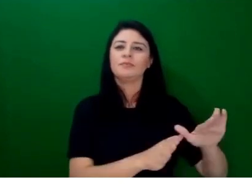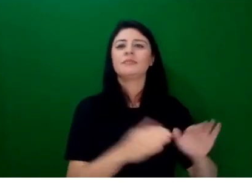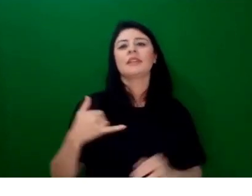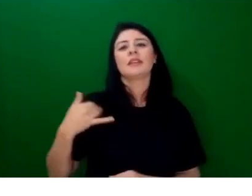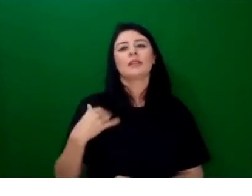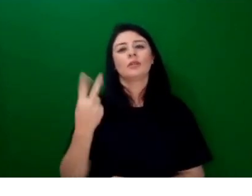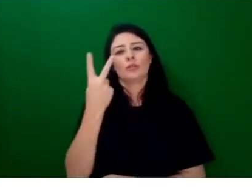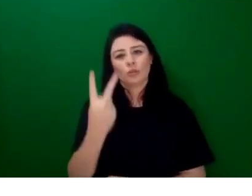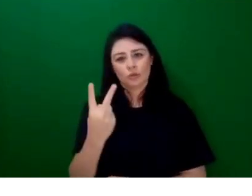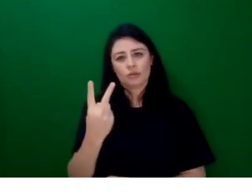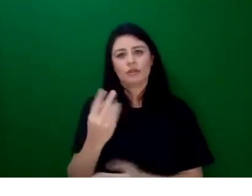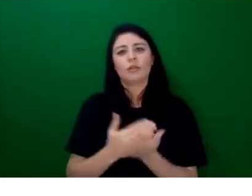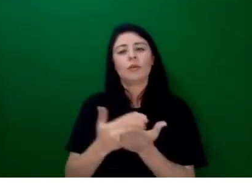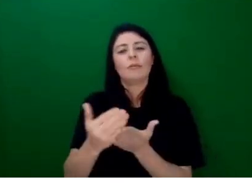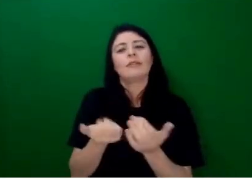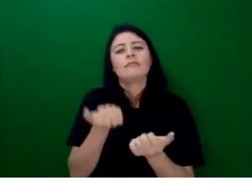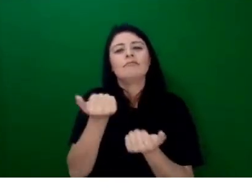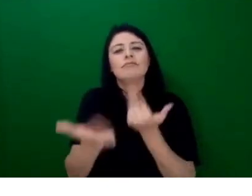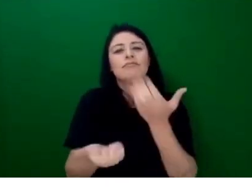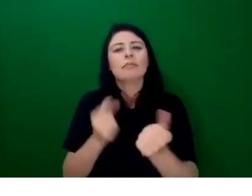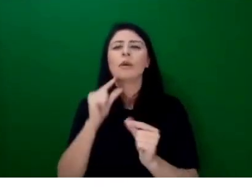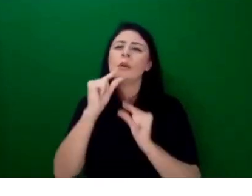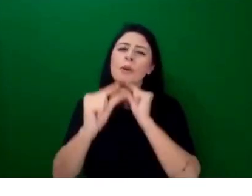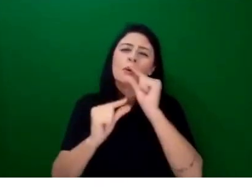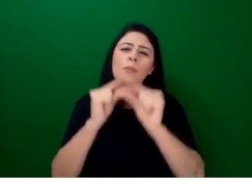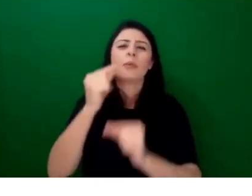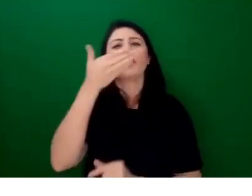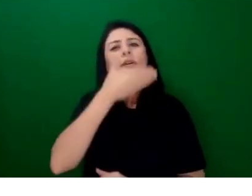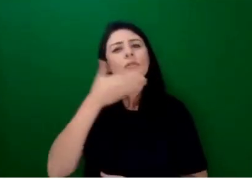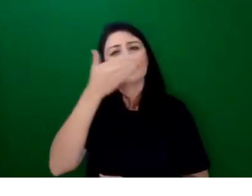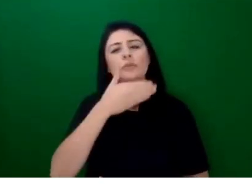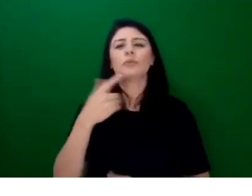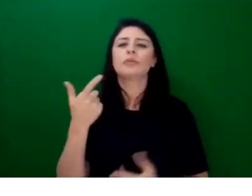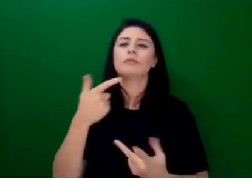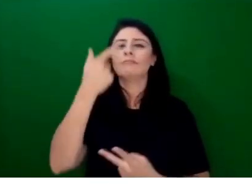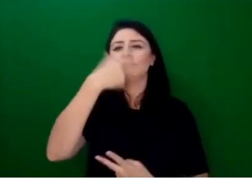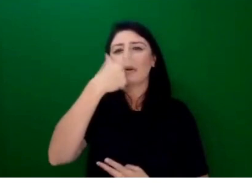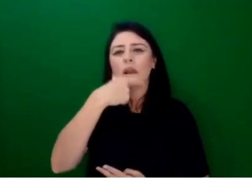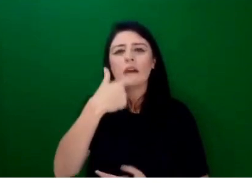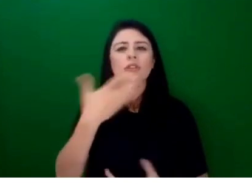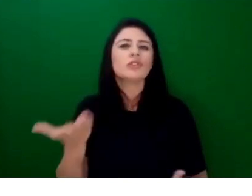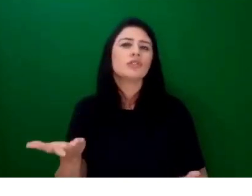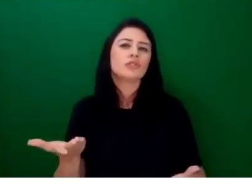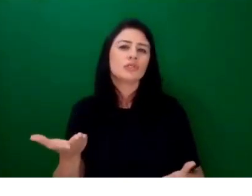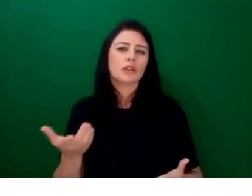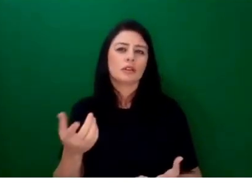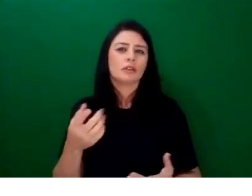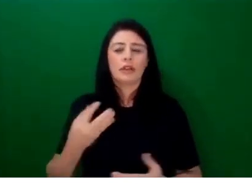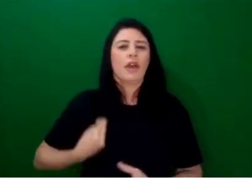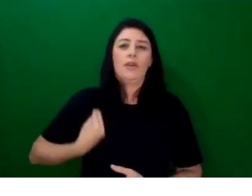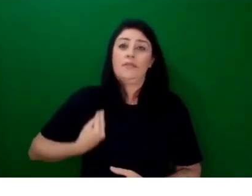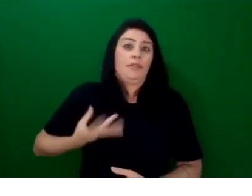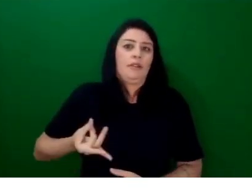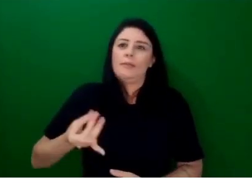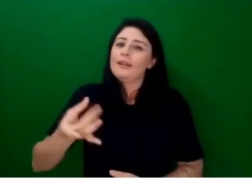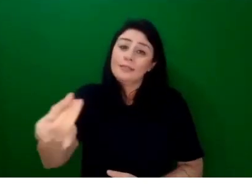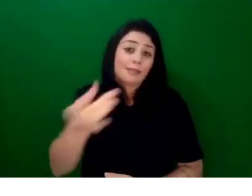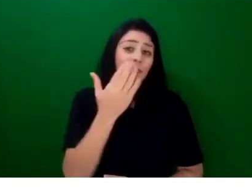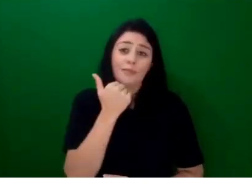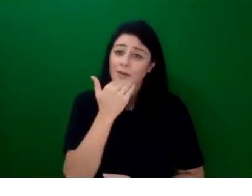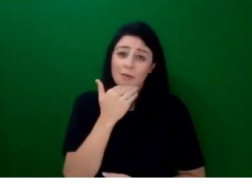Com 2 anos, introduzir aos poucos o açúcar, doce, as bolachas. A gente vai comer doce e bolacha para o resto da